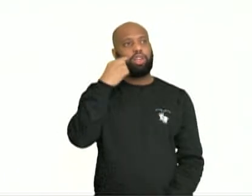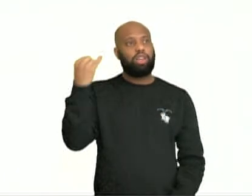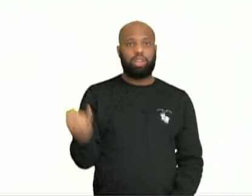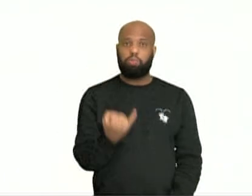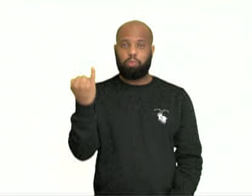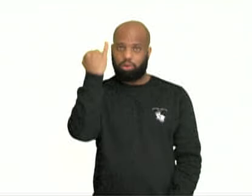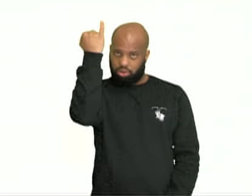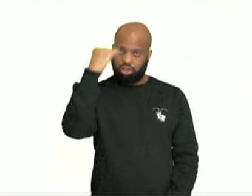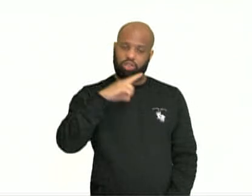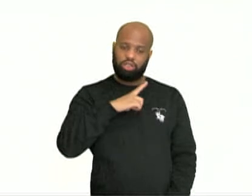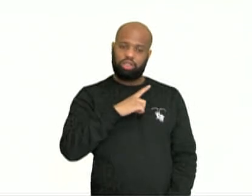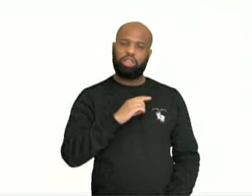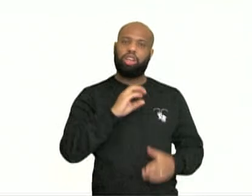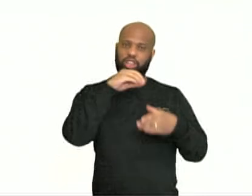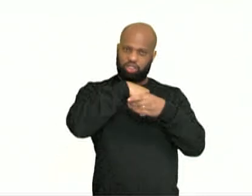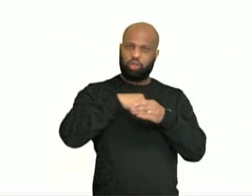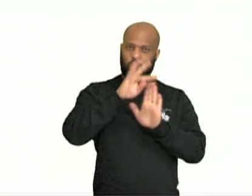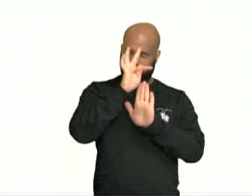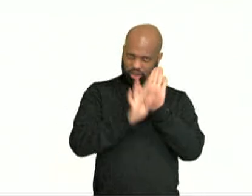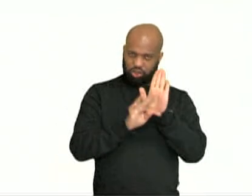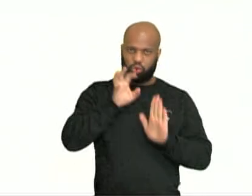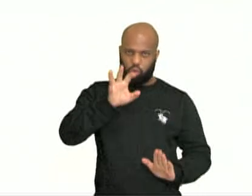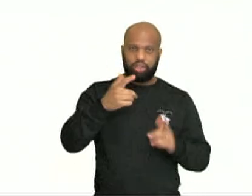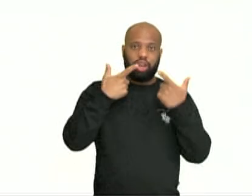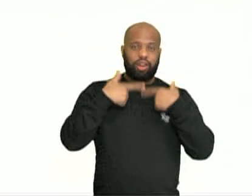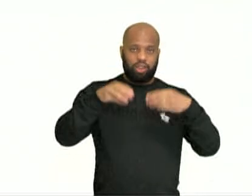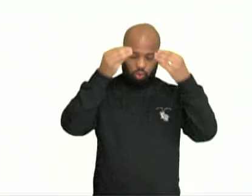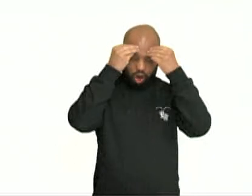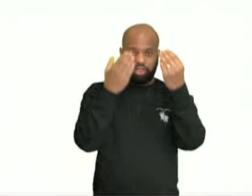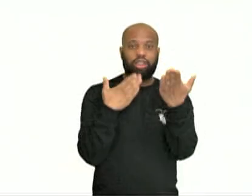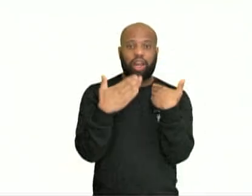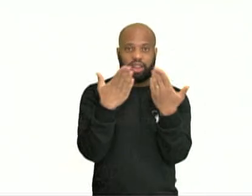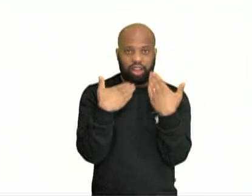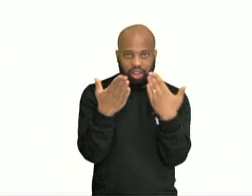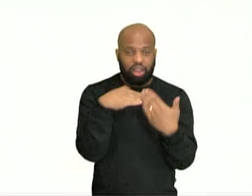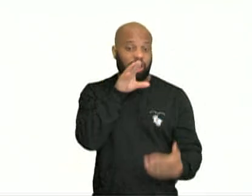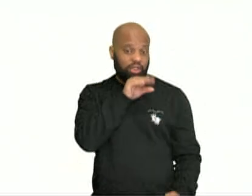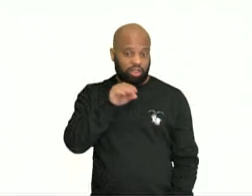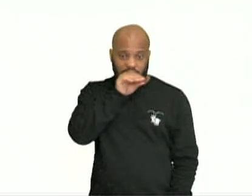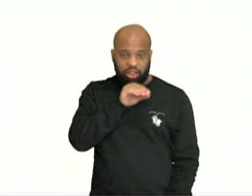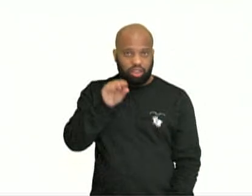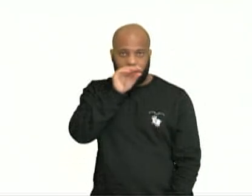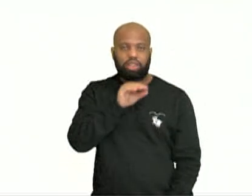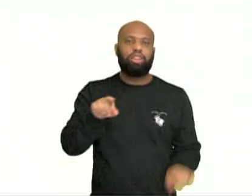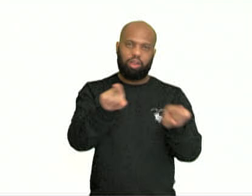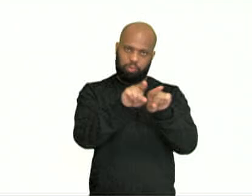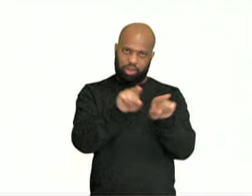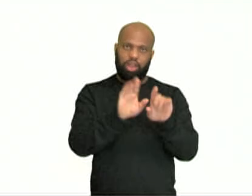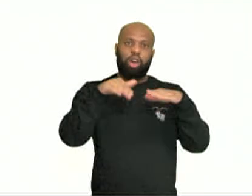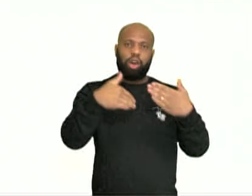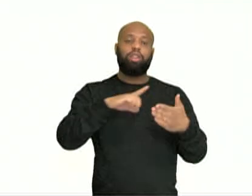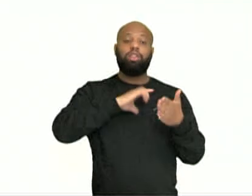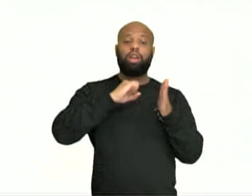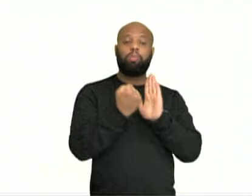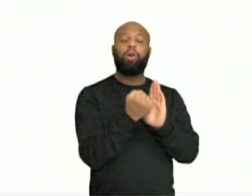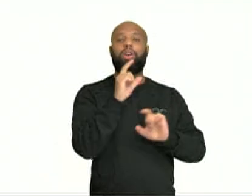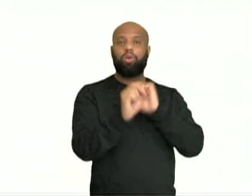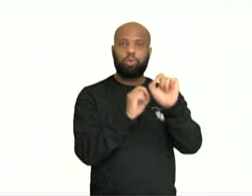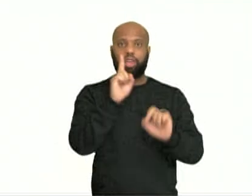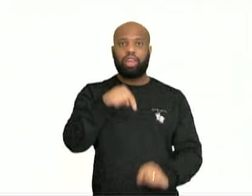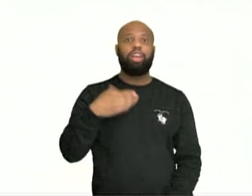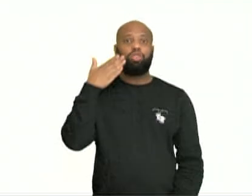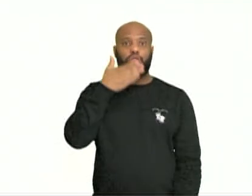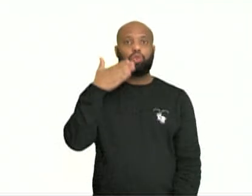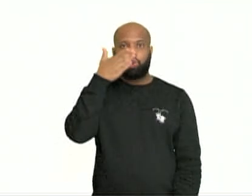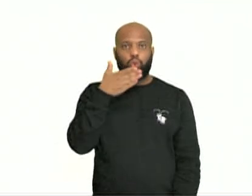necessidade de que na entrevista a linguagem é dialógica e oral. Então, ela se marca pelo quê? Pelo